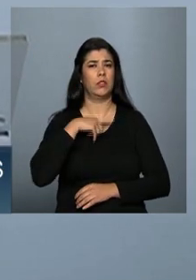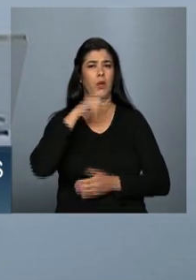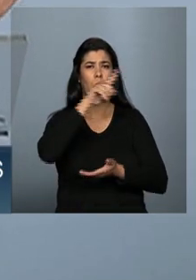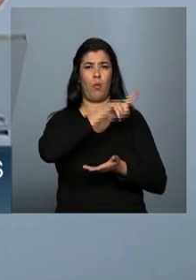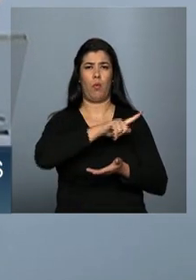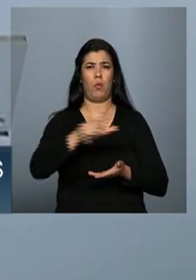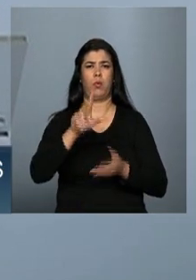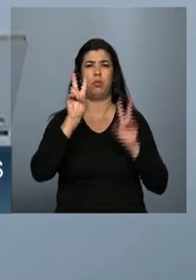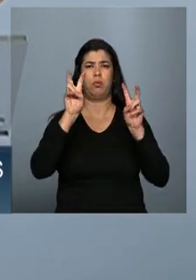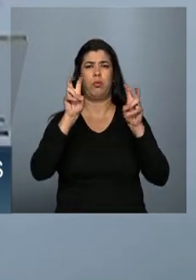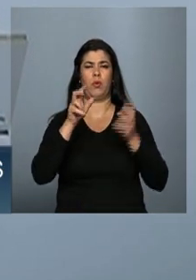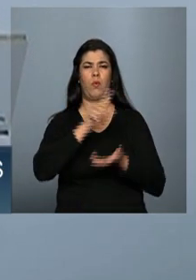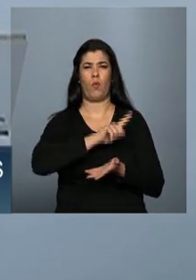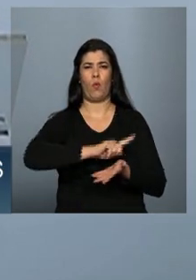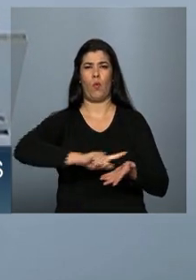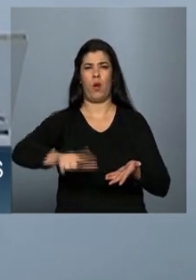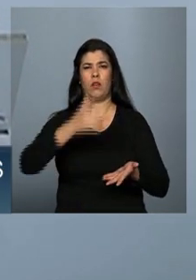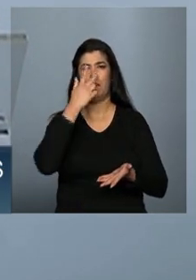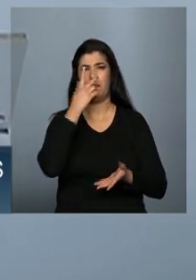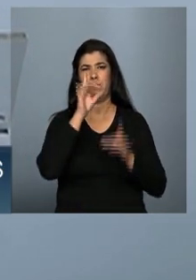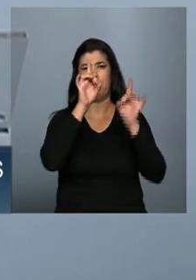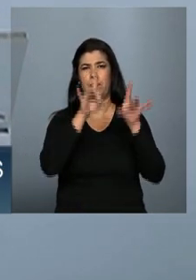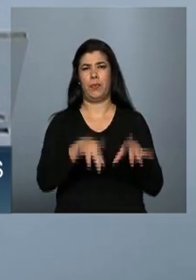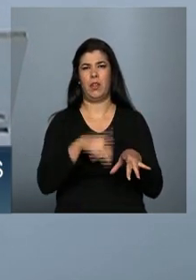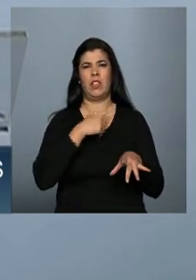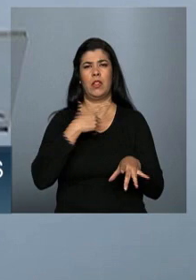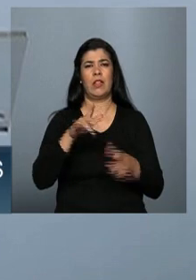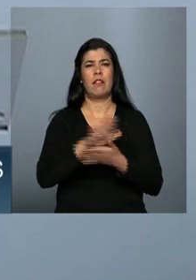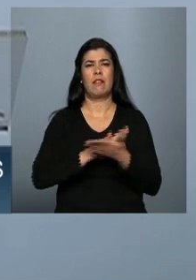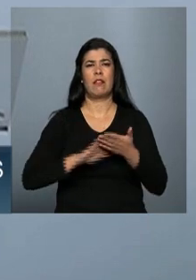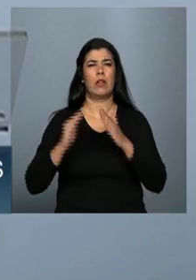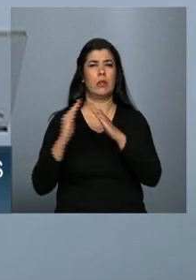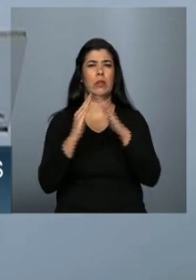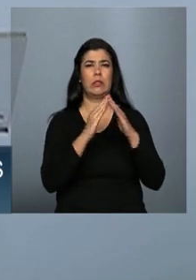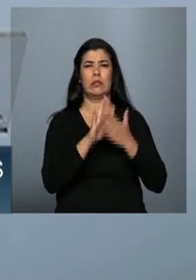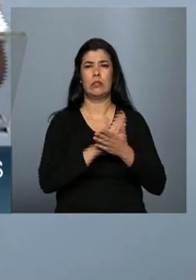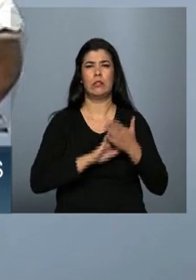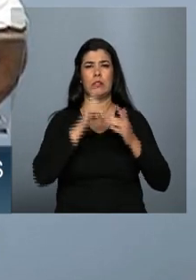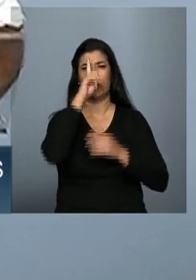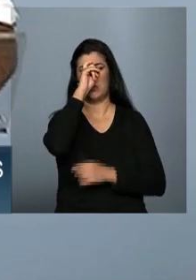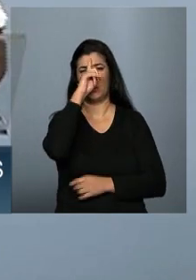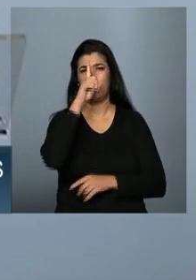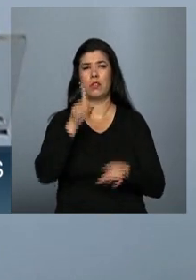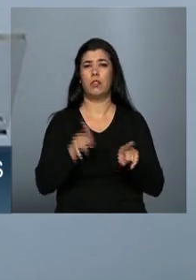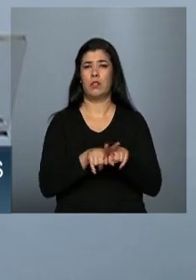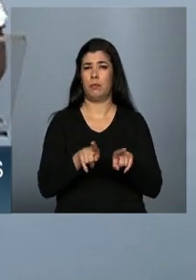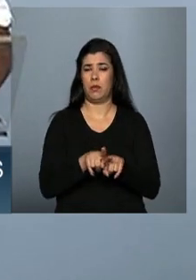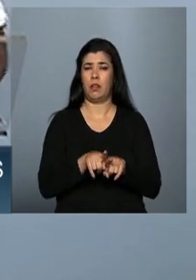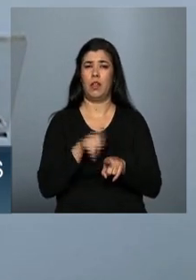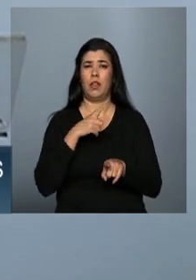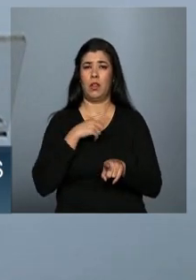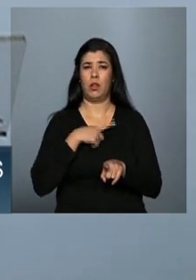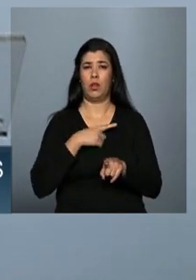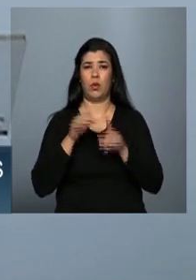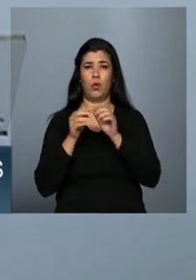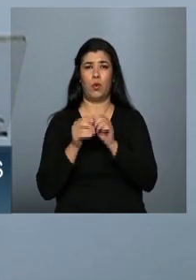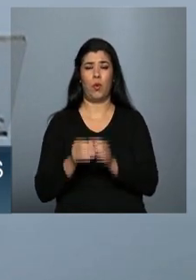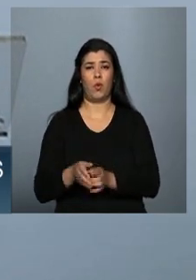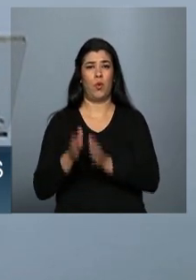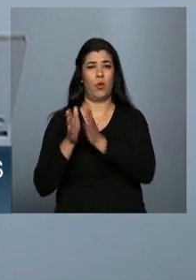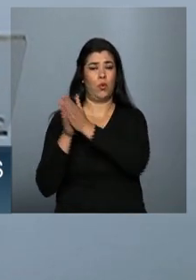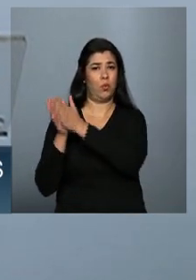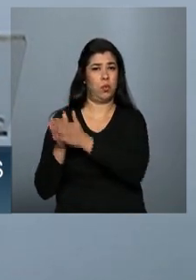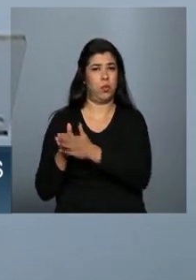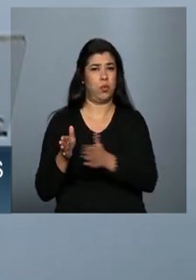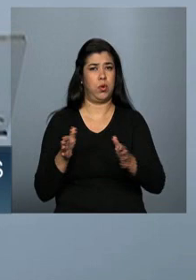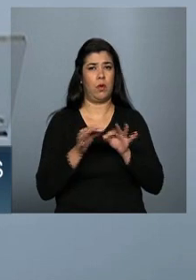deserto sanitário, abandono completo, sem uma unidade de saúde. Hoje, nas duas extremidades da Cesário de